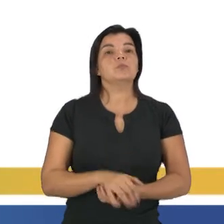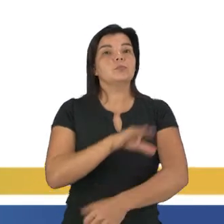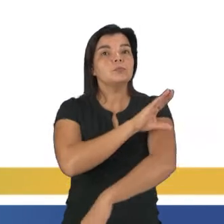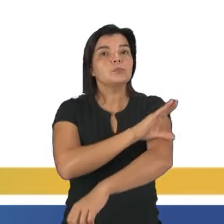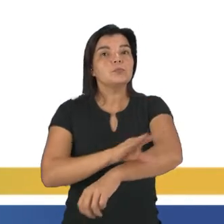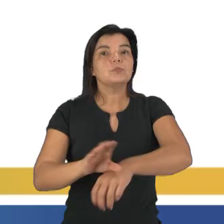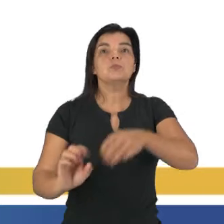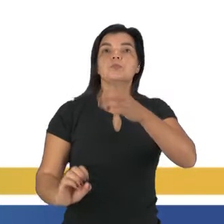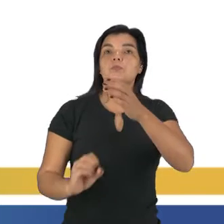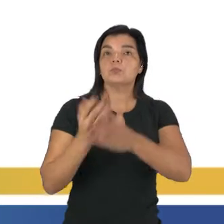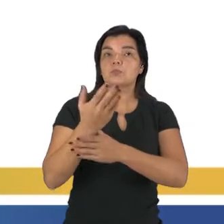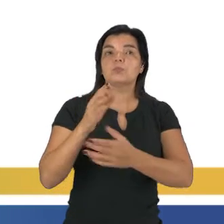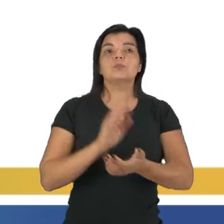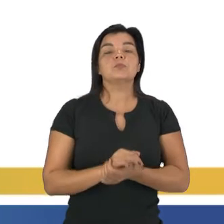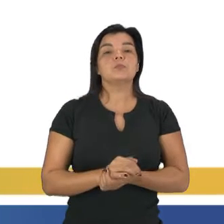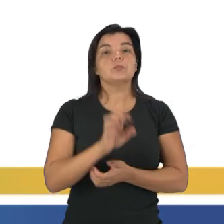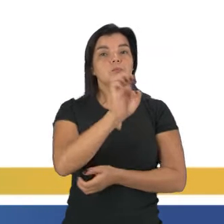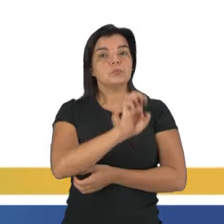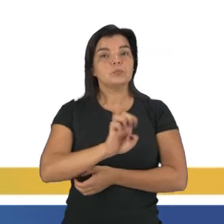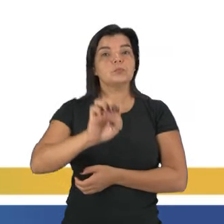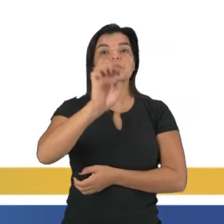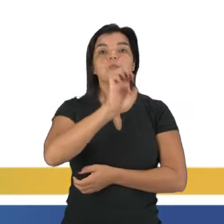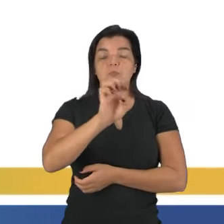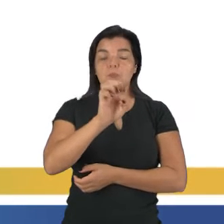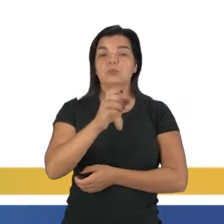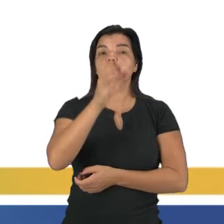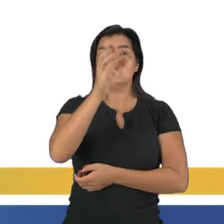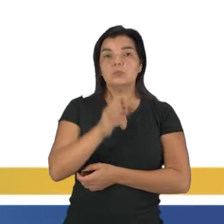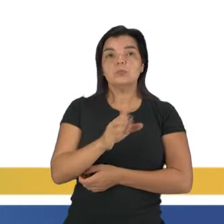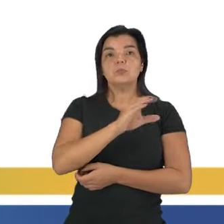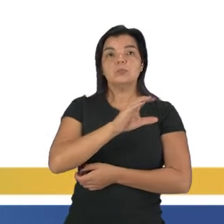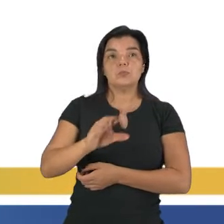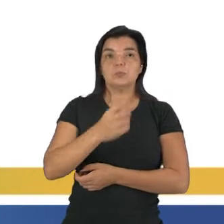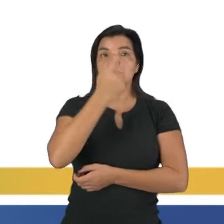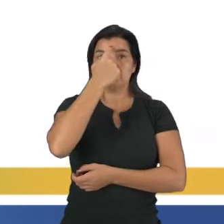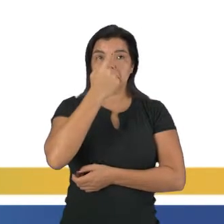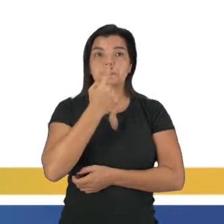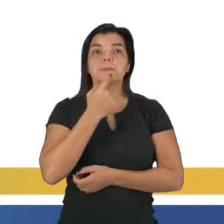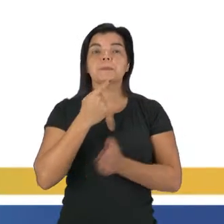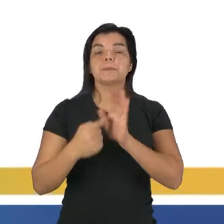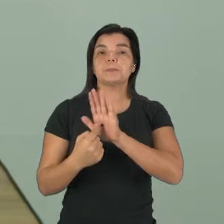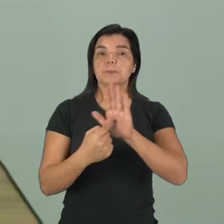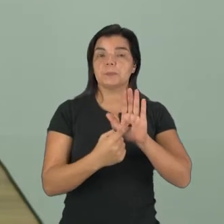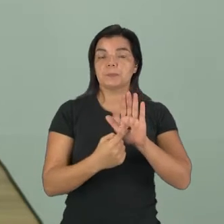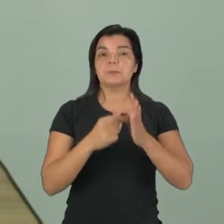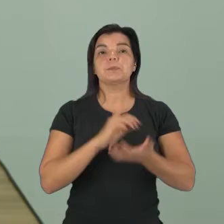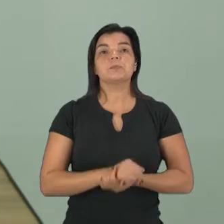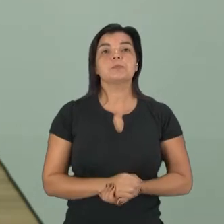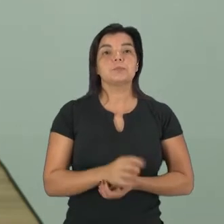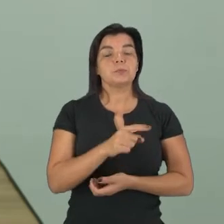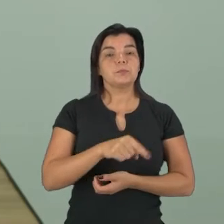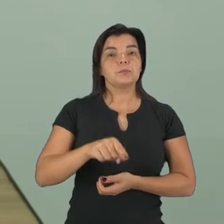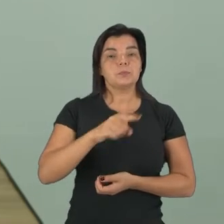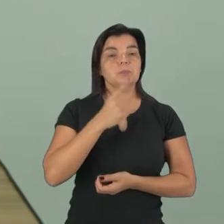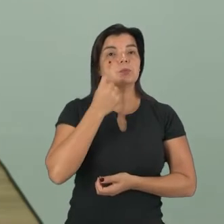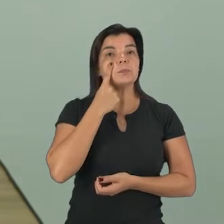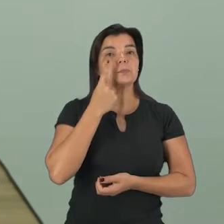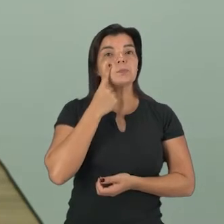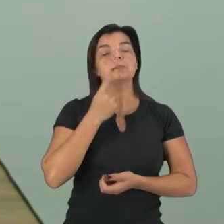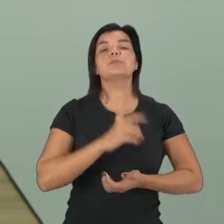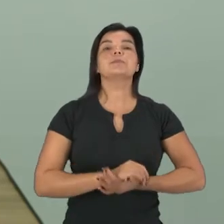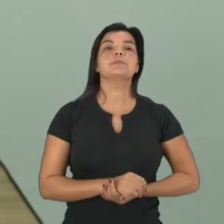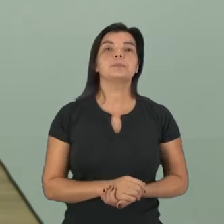da Europa cristã. Observe aí uma imagem, Aqui, se você observar, olha